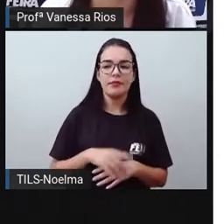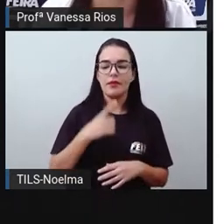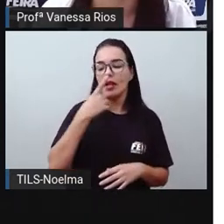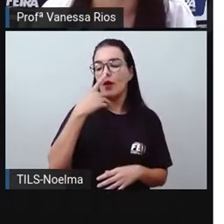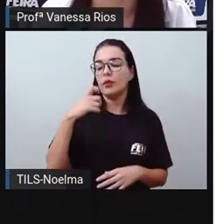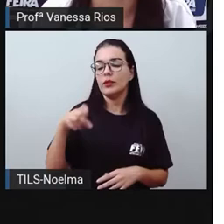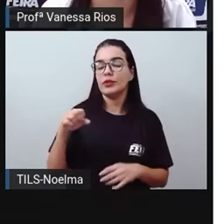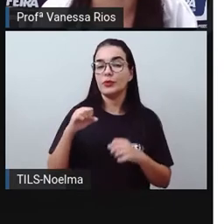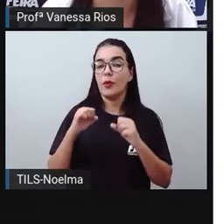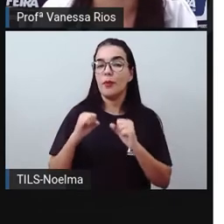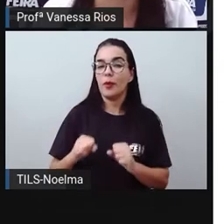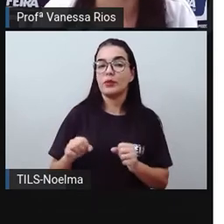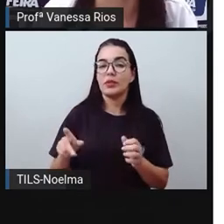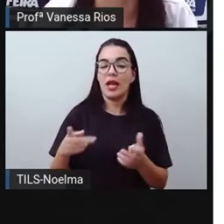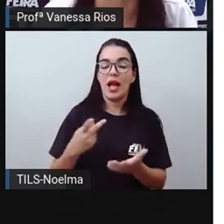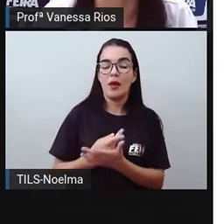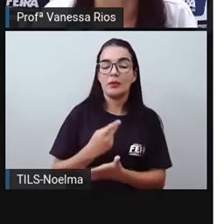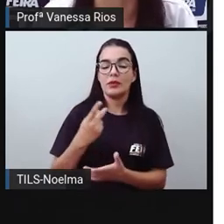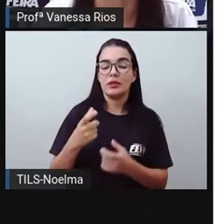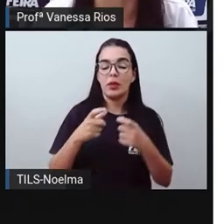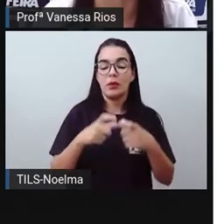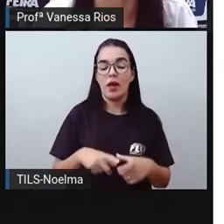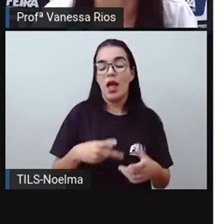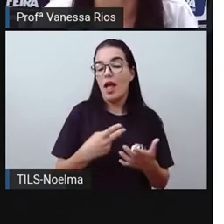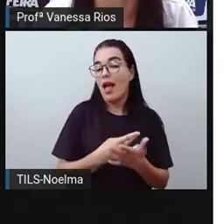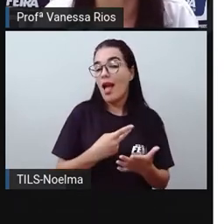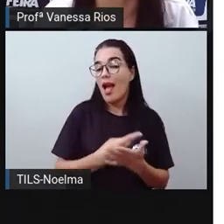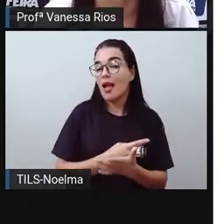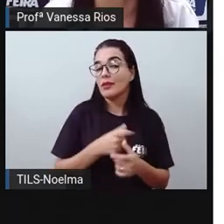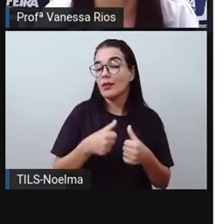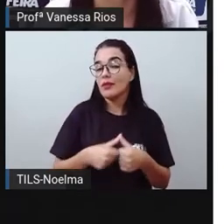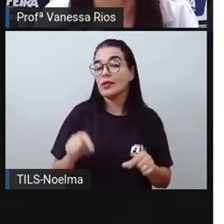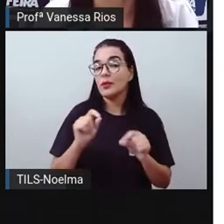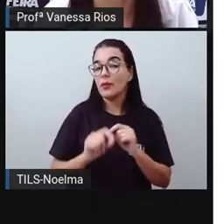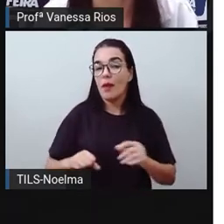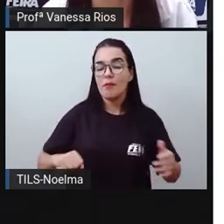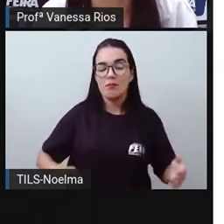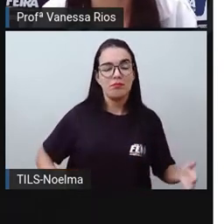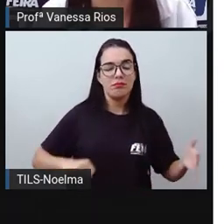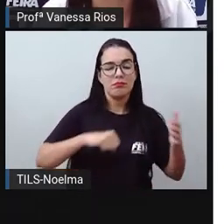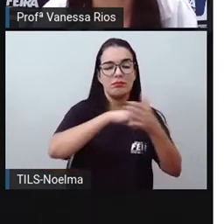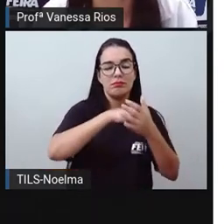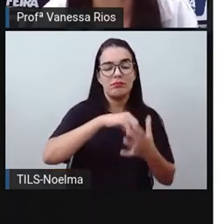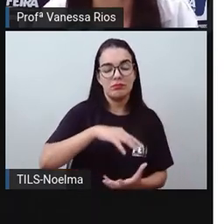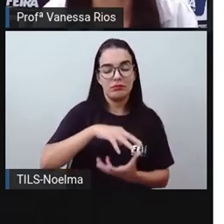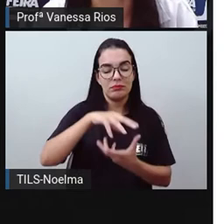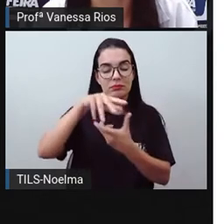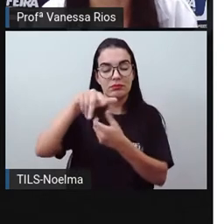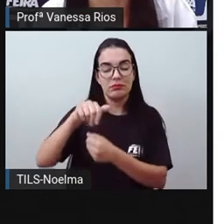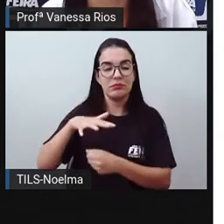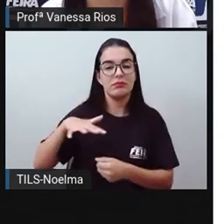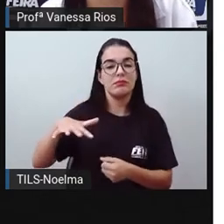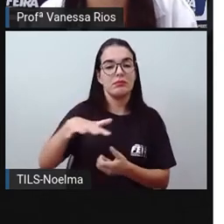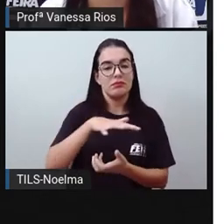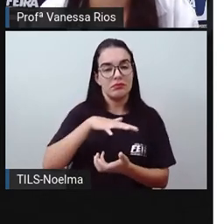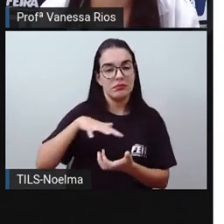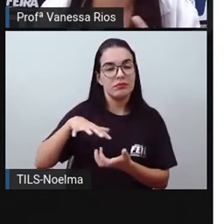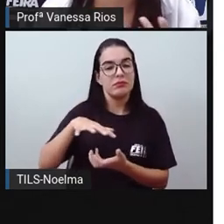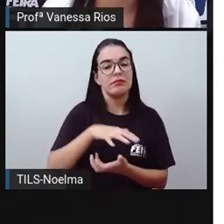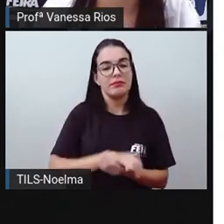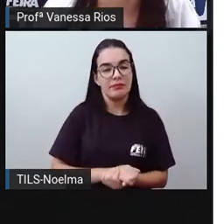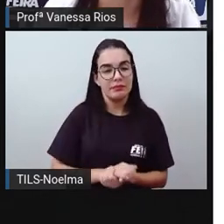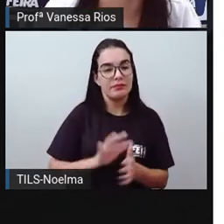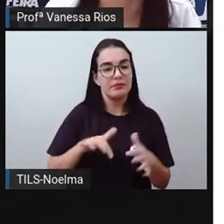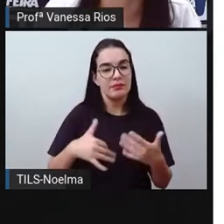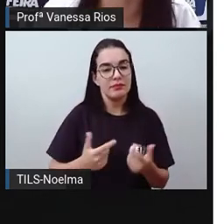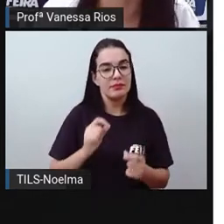locais inadequados, causando diversos problemas ao ambiente. E a coleta seletiva de lixo é justamente fazer o processo